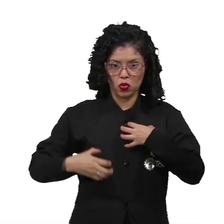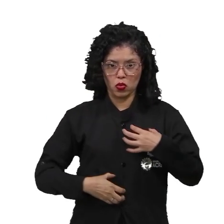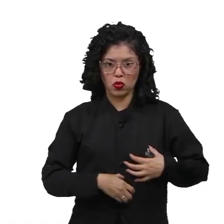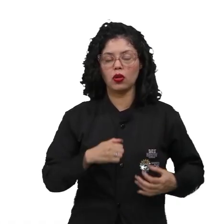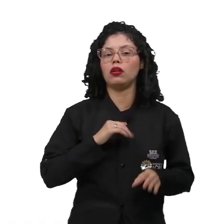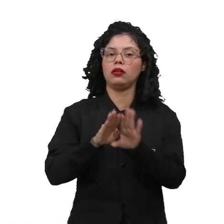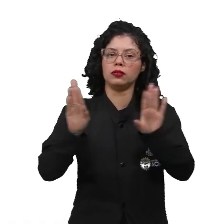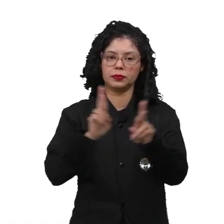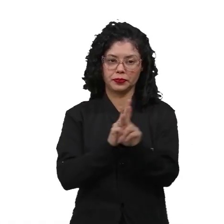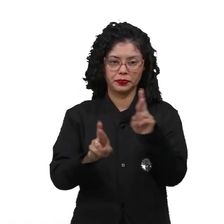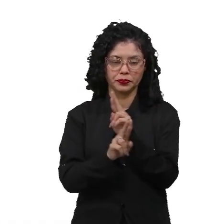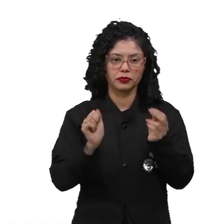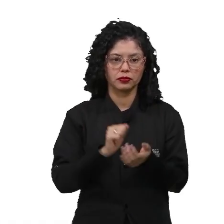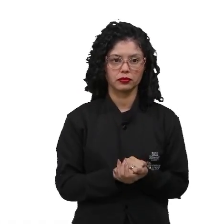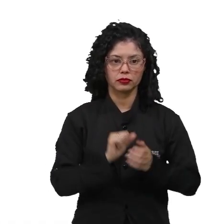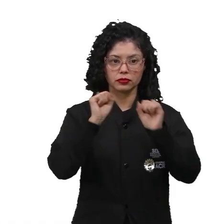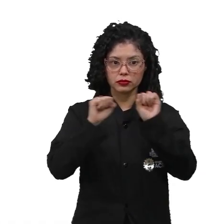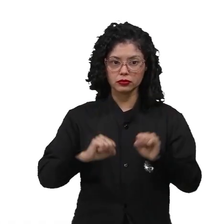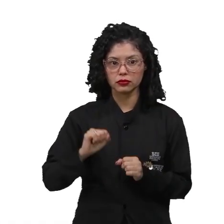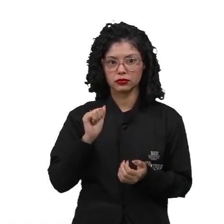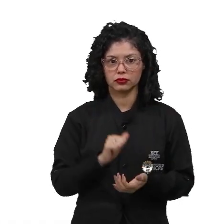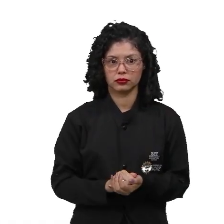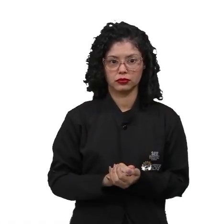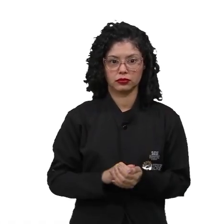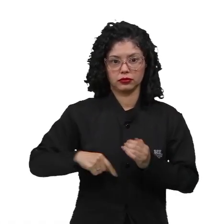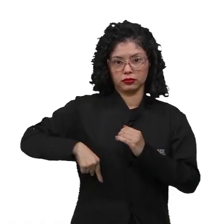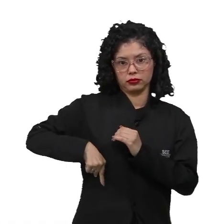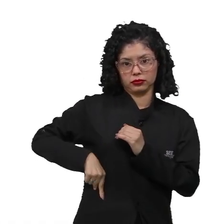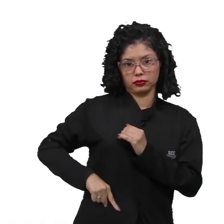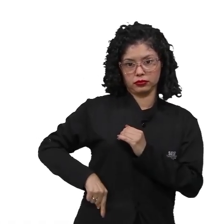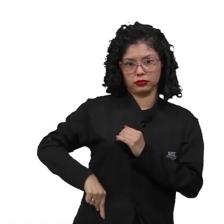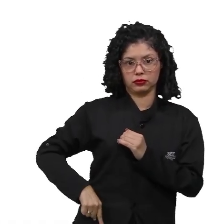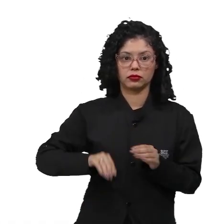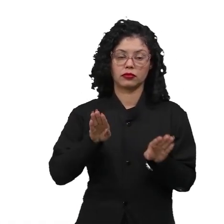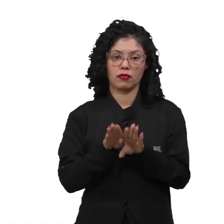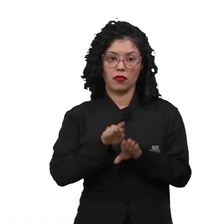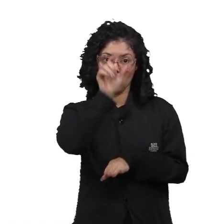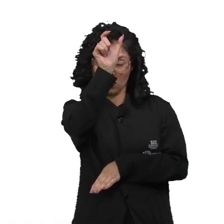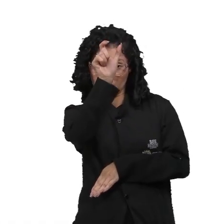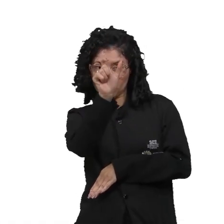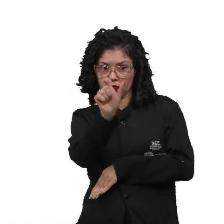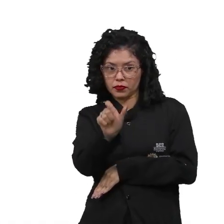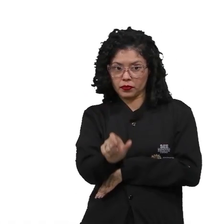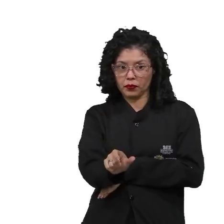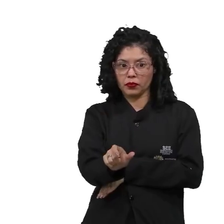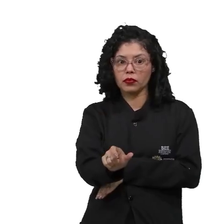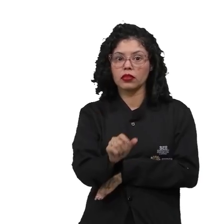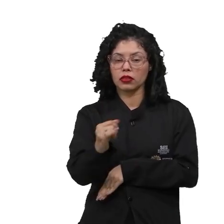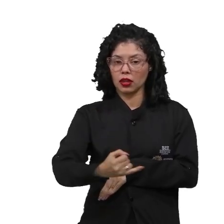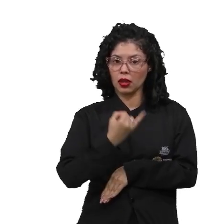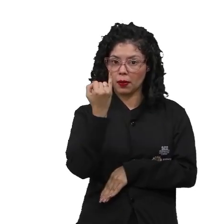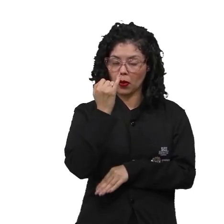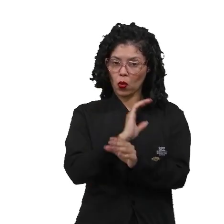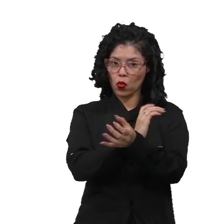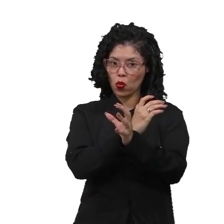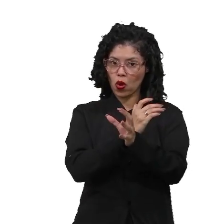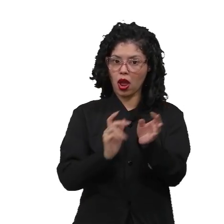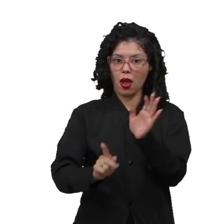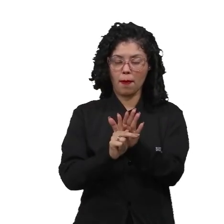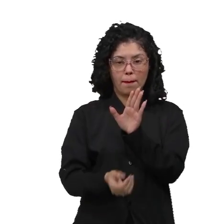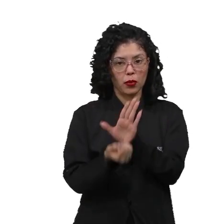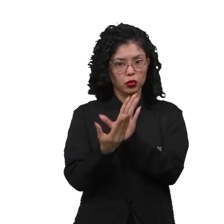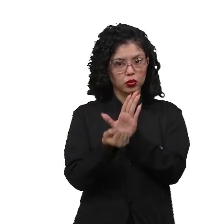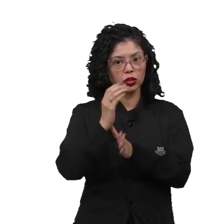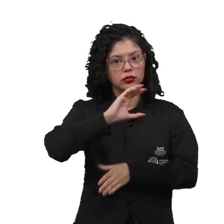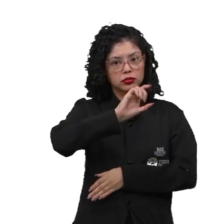né, relacionado ao sistema imune é o apêndice. A medula óssea, né, a medula óssea ela vai ser importante ali na produção das